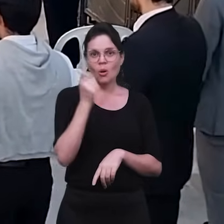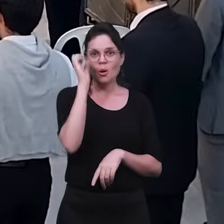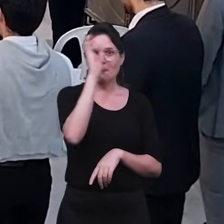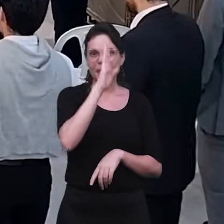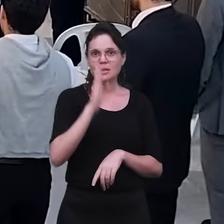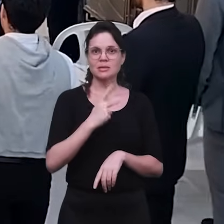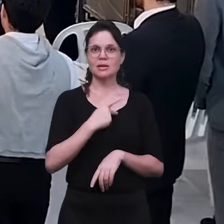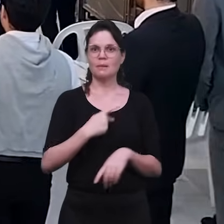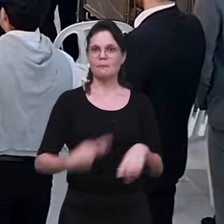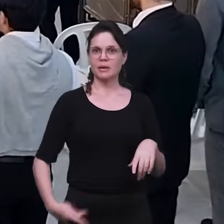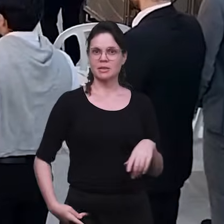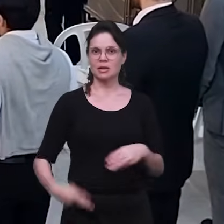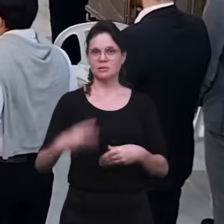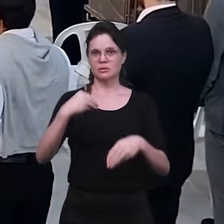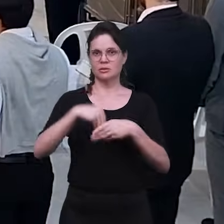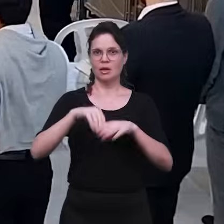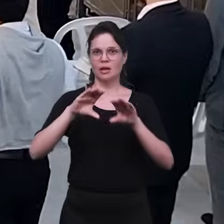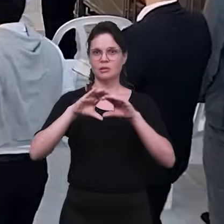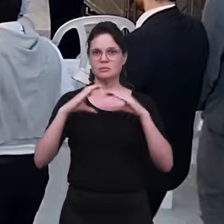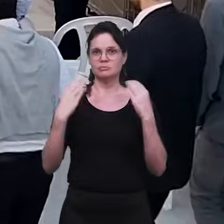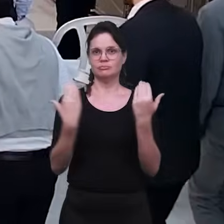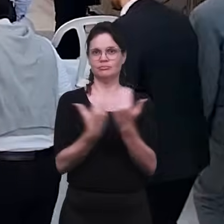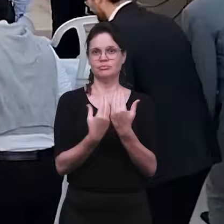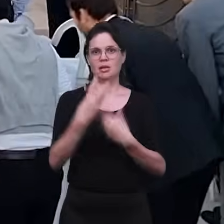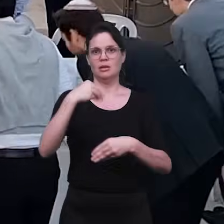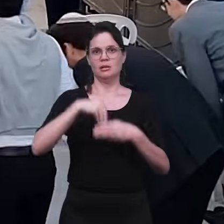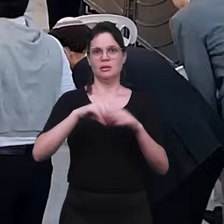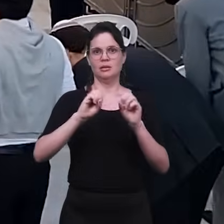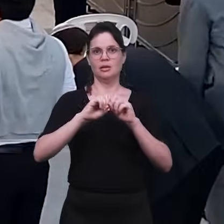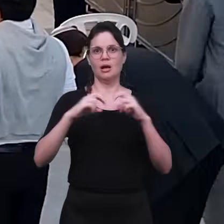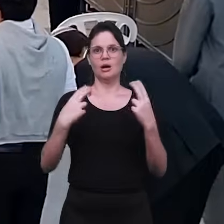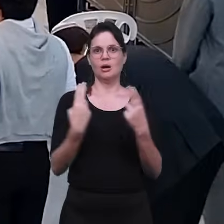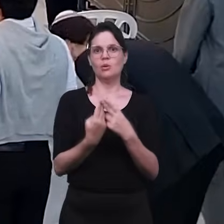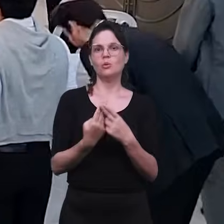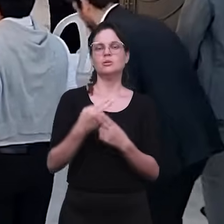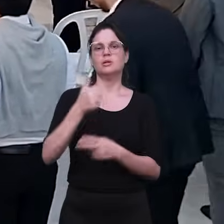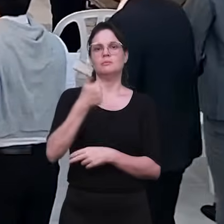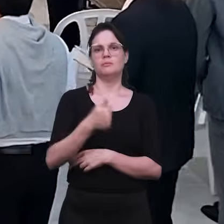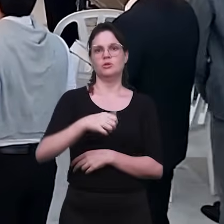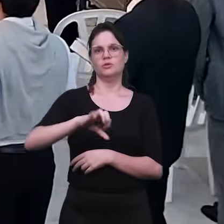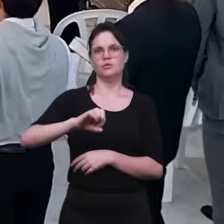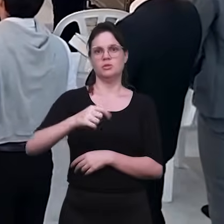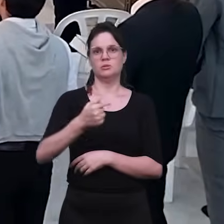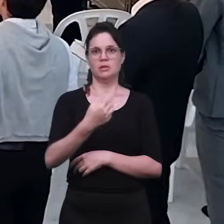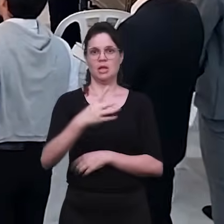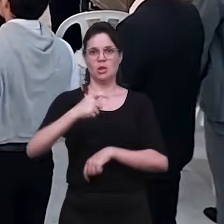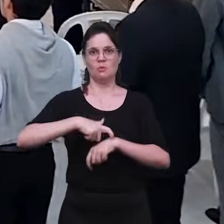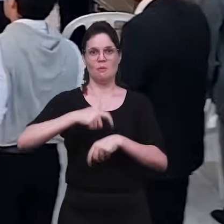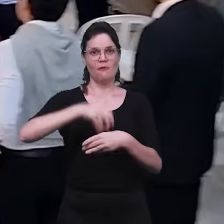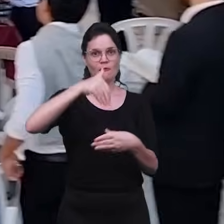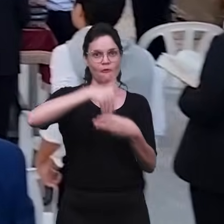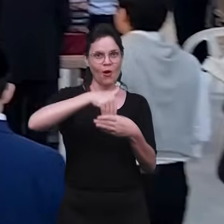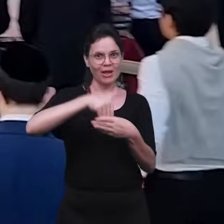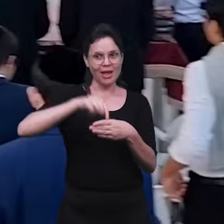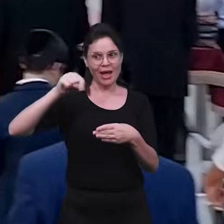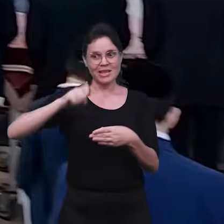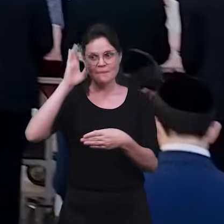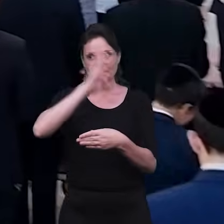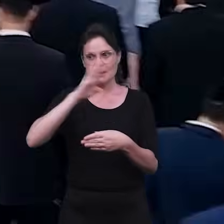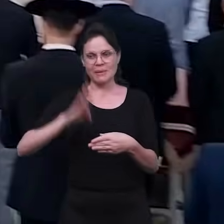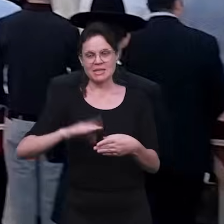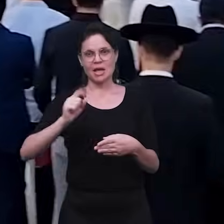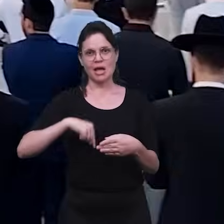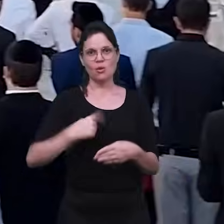o presidente da Assembleia Geral da ONU em 1947, na votação que definiu